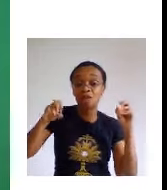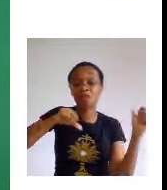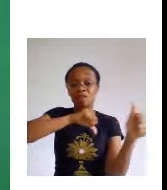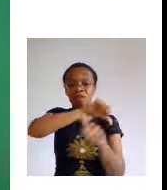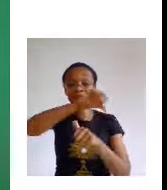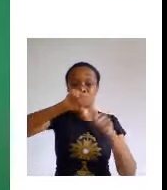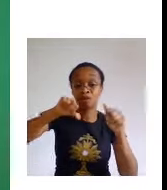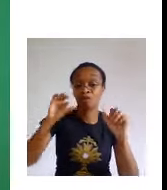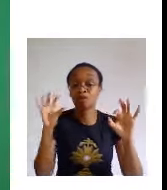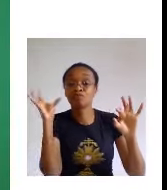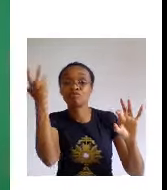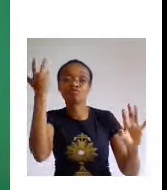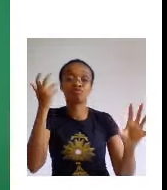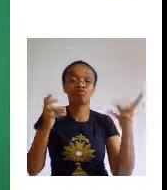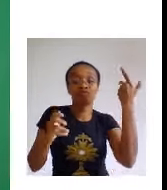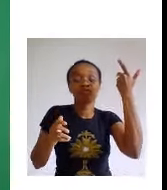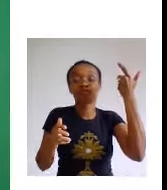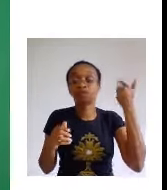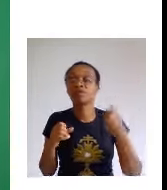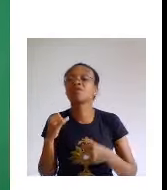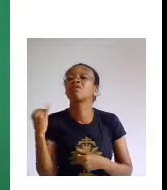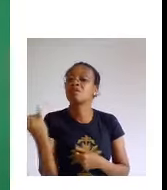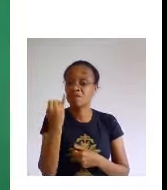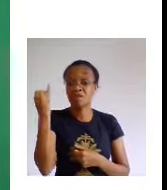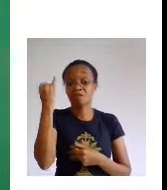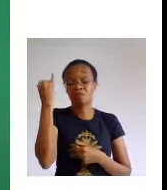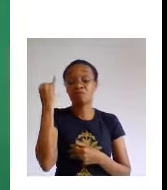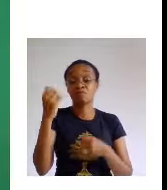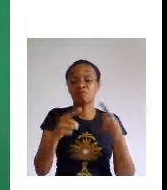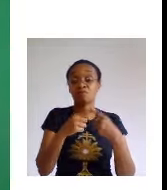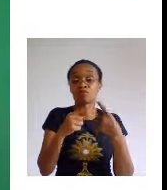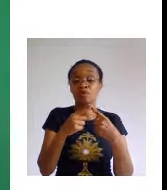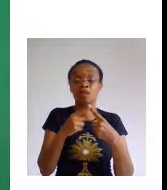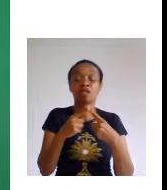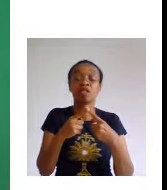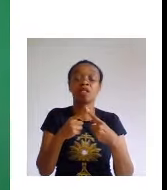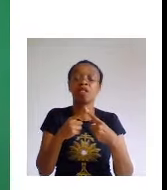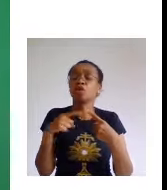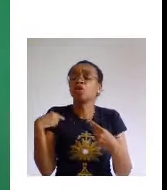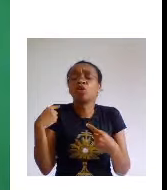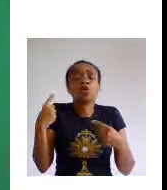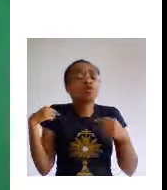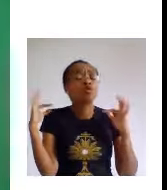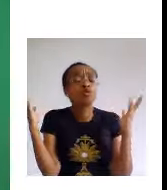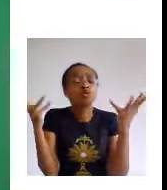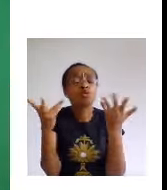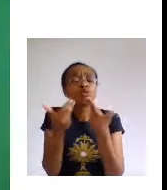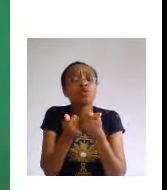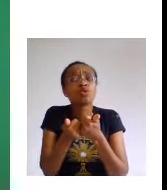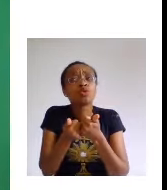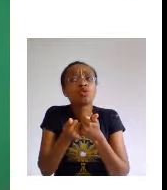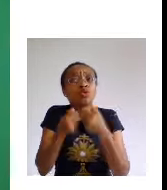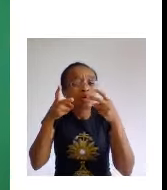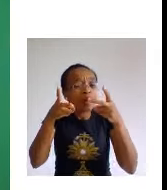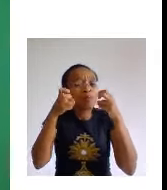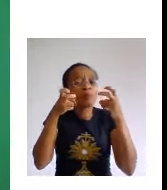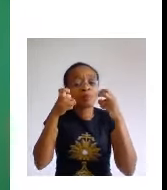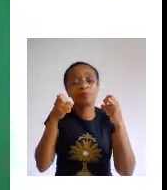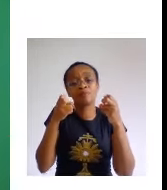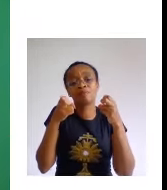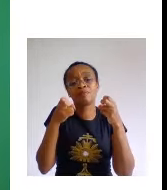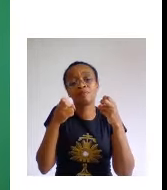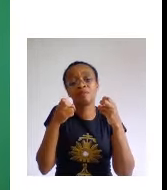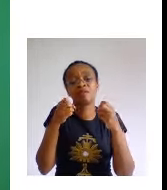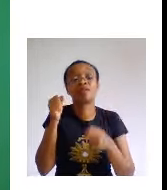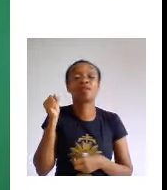vital importância para toda a sociedade, pois os efeitos atingem a todos. O Papa Francisco, em